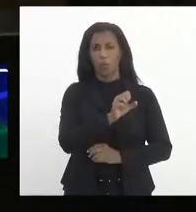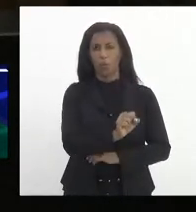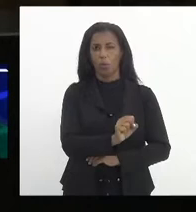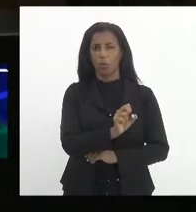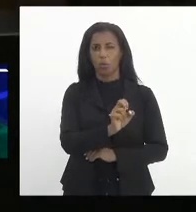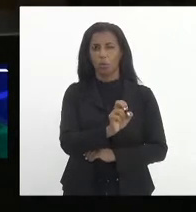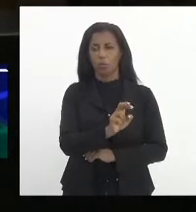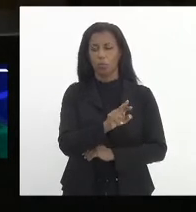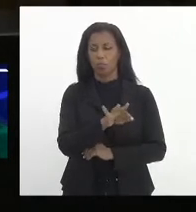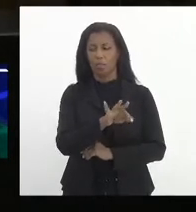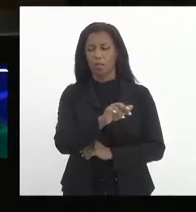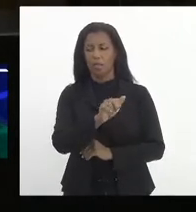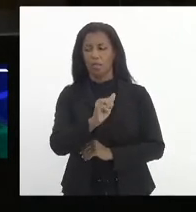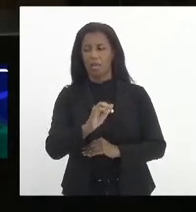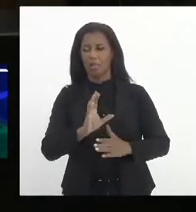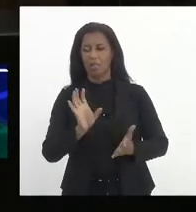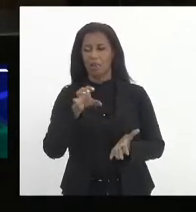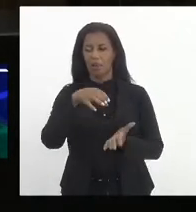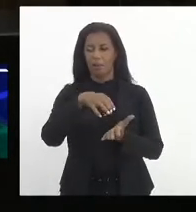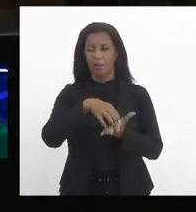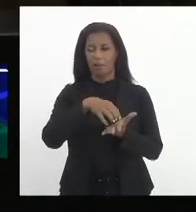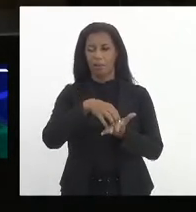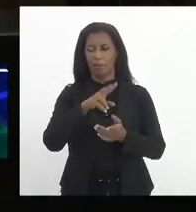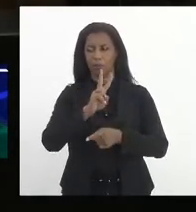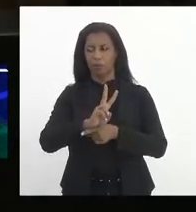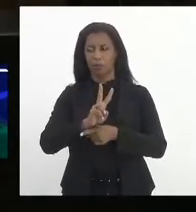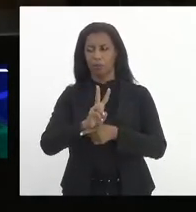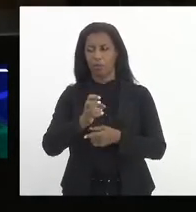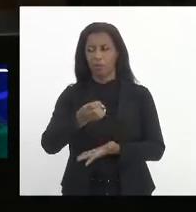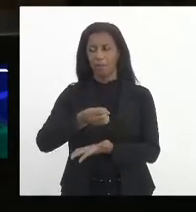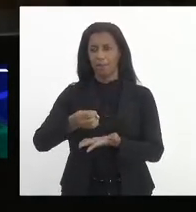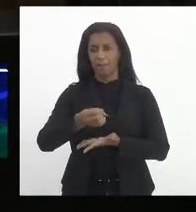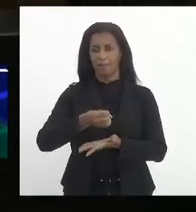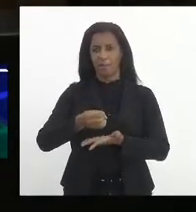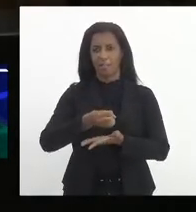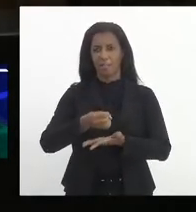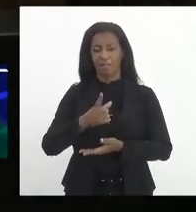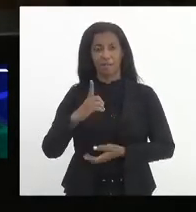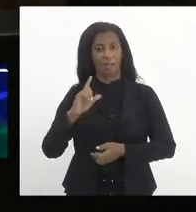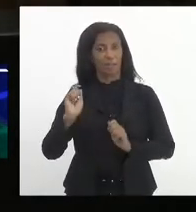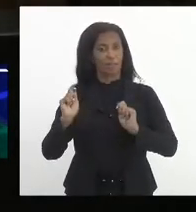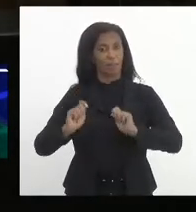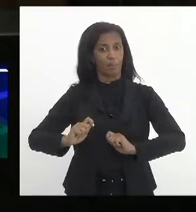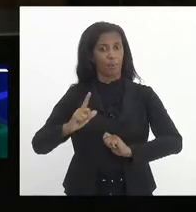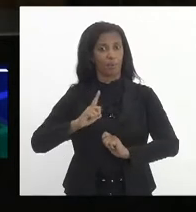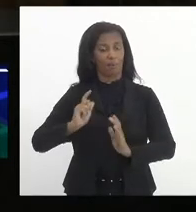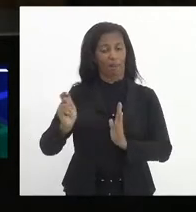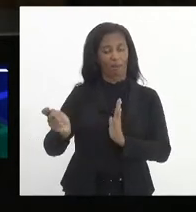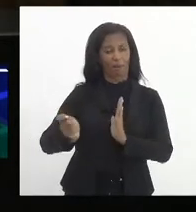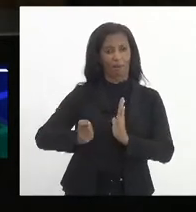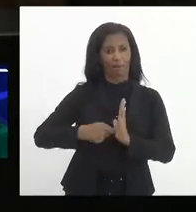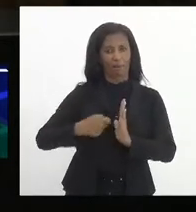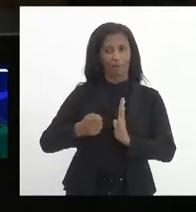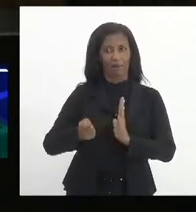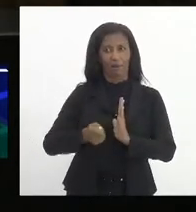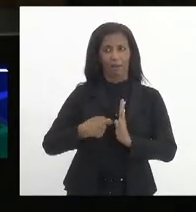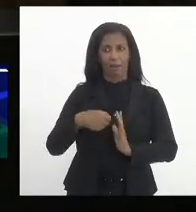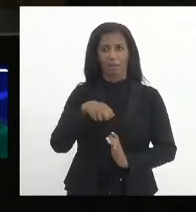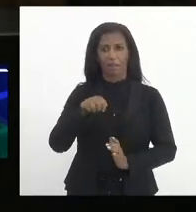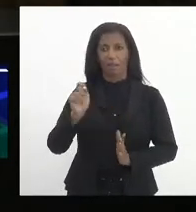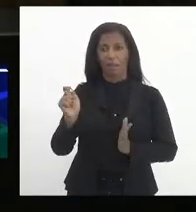atenção primária bom e que em tese teria sido assinado pelo senhor